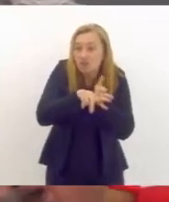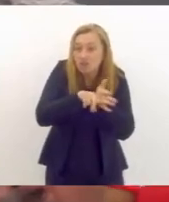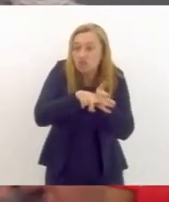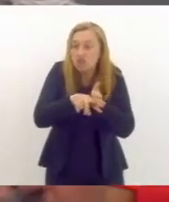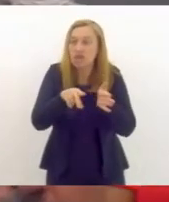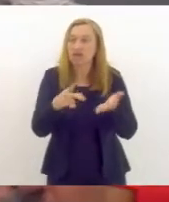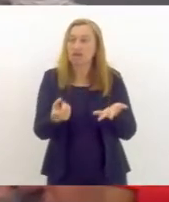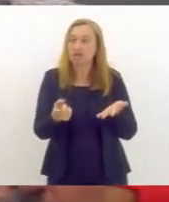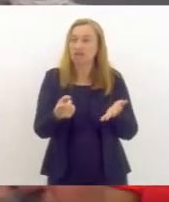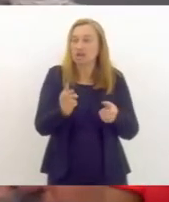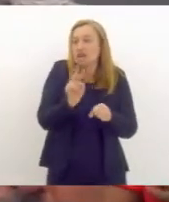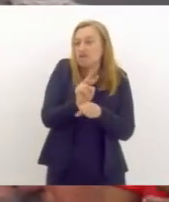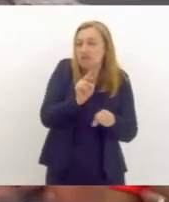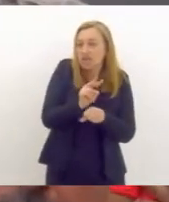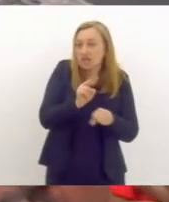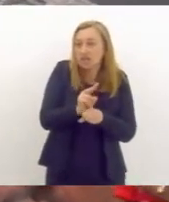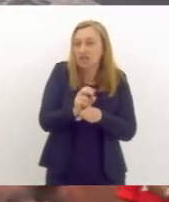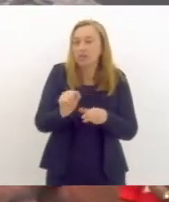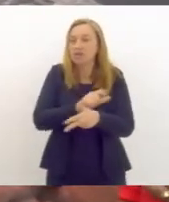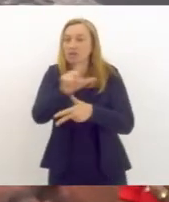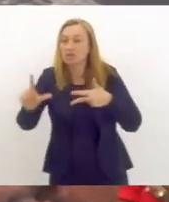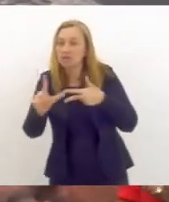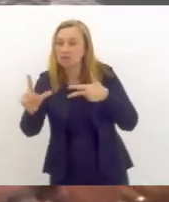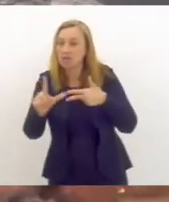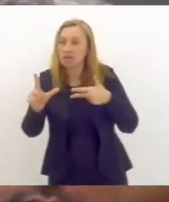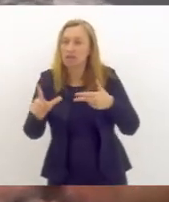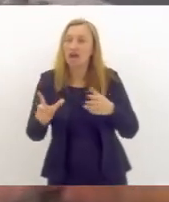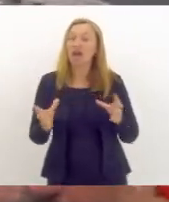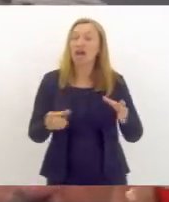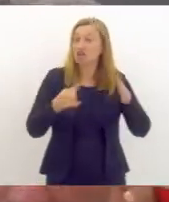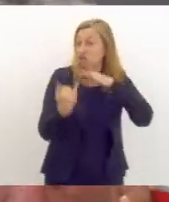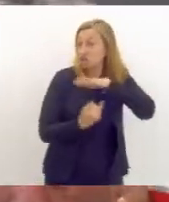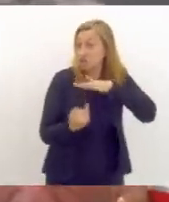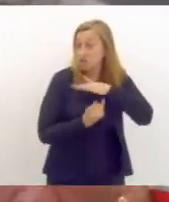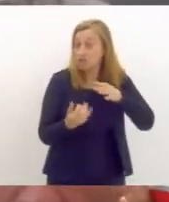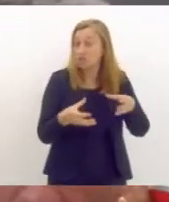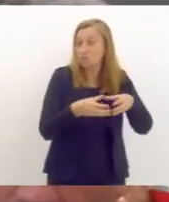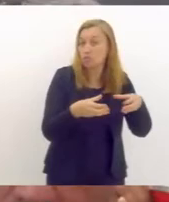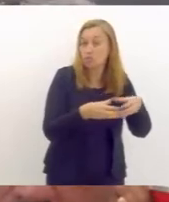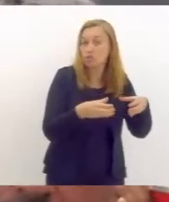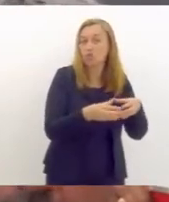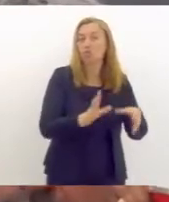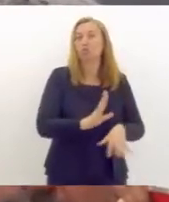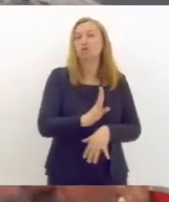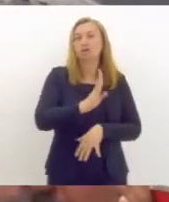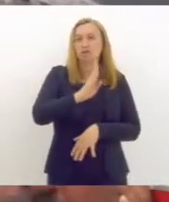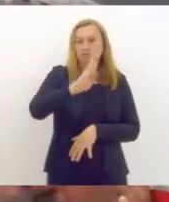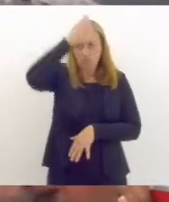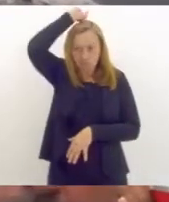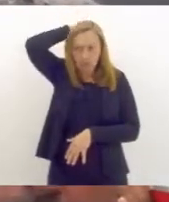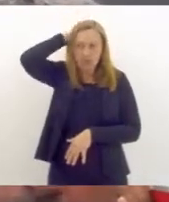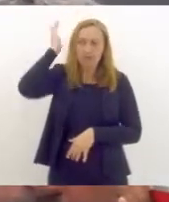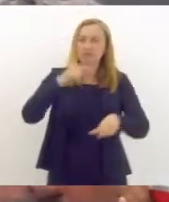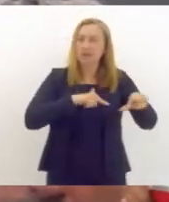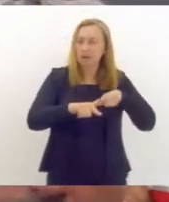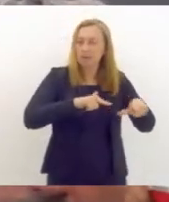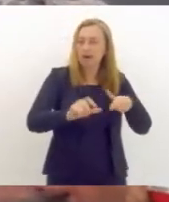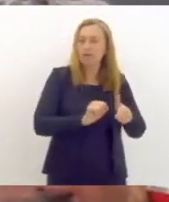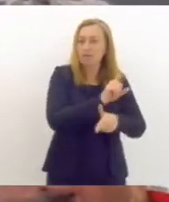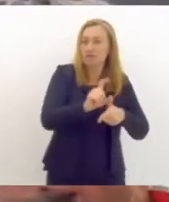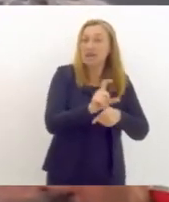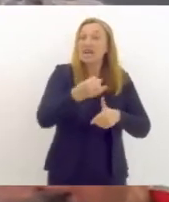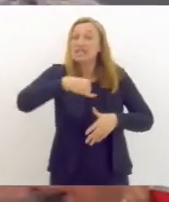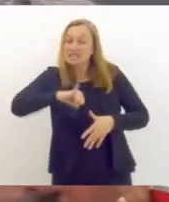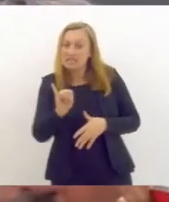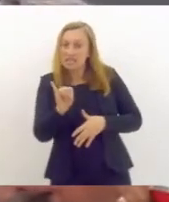legislativo instituição corpo de bombeiro ela é empregada do executivo se o legislativo